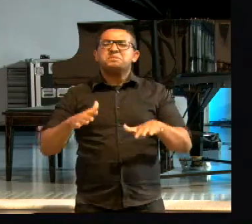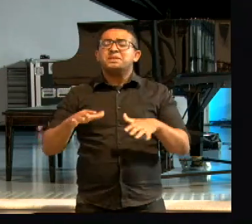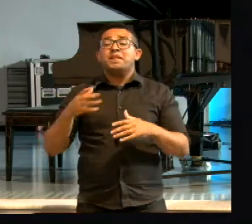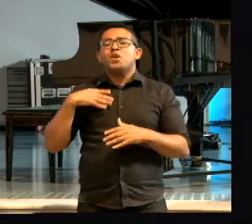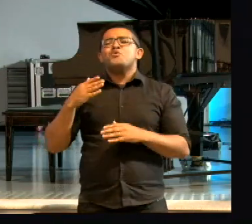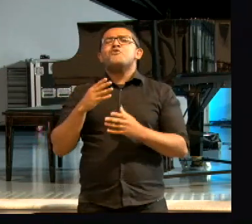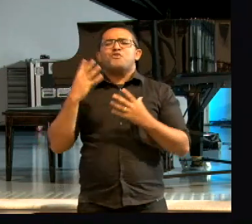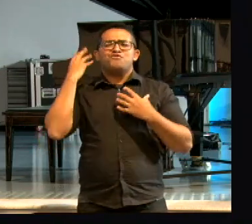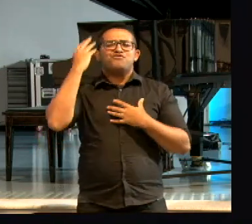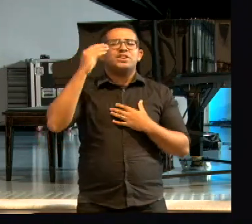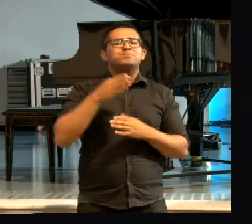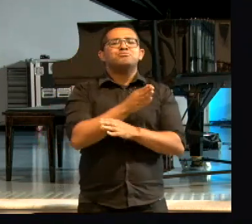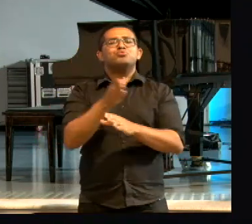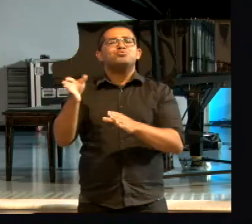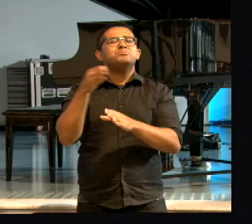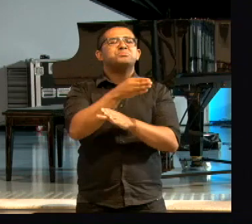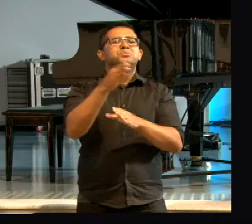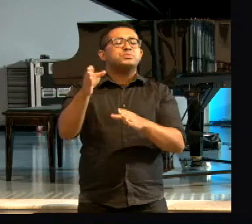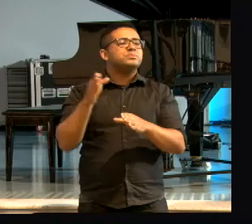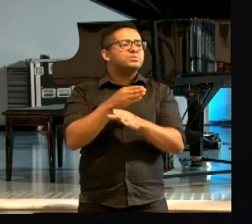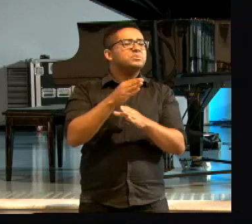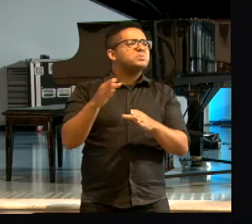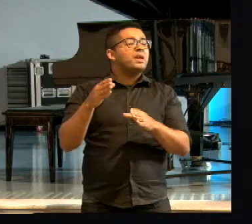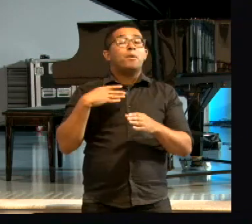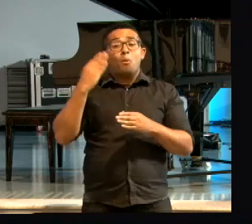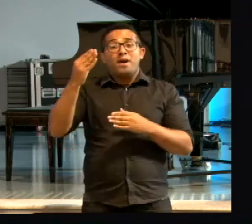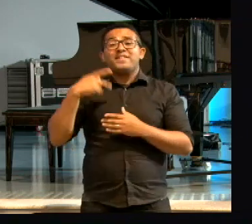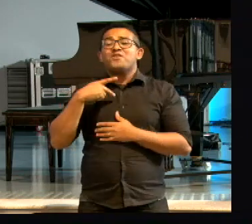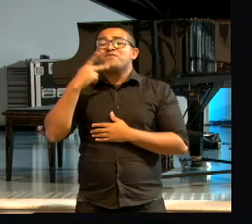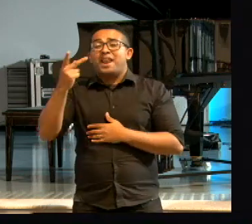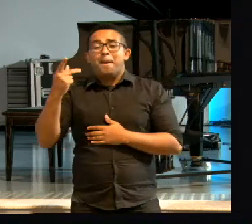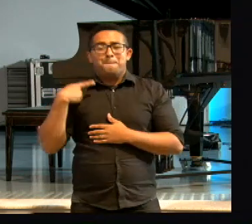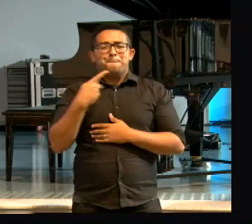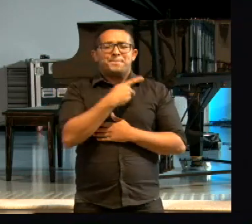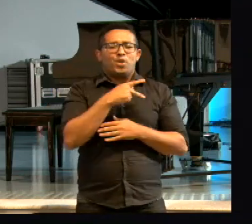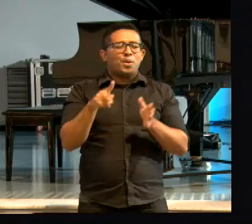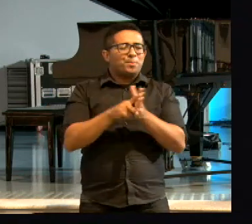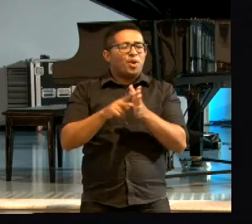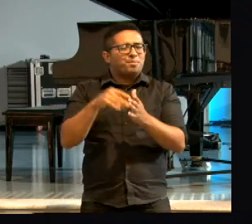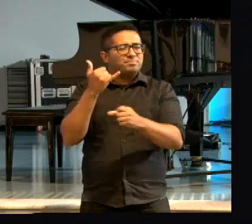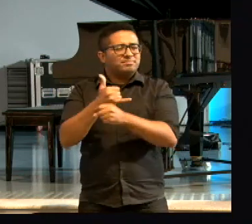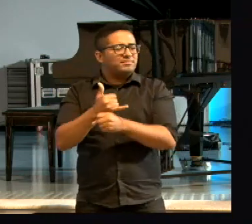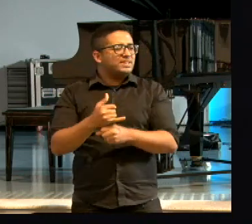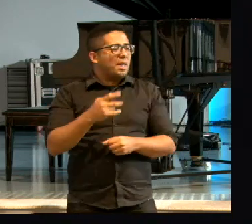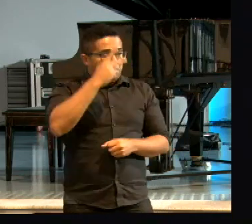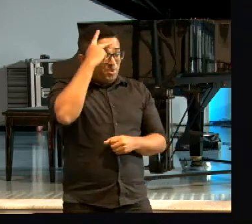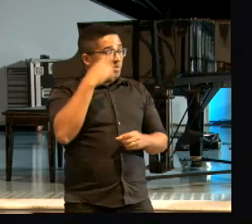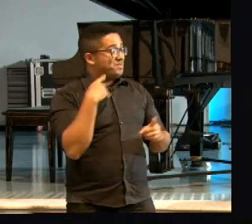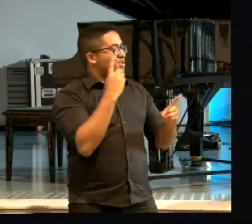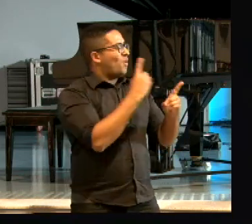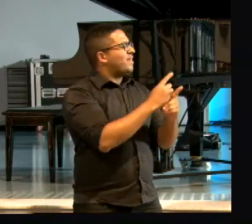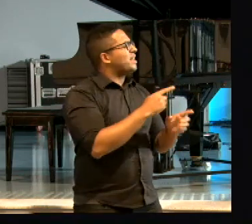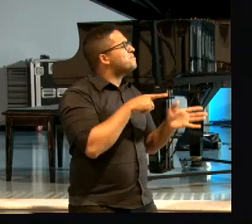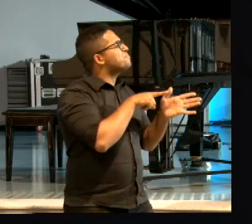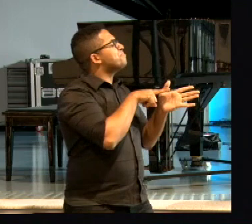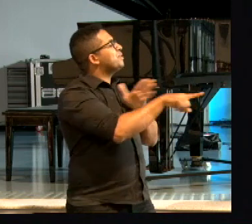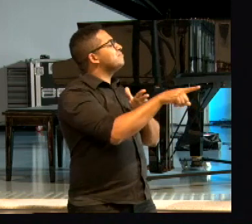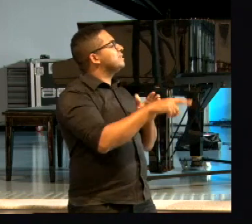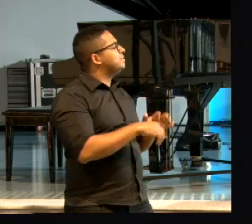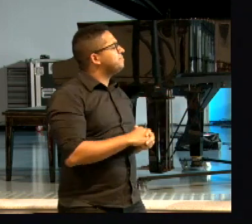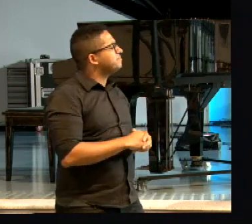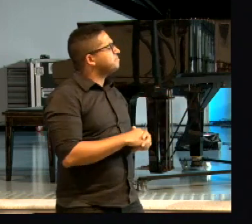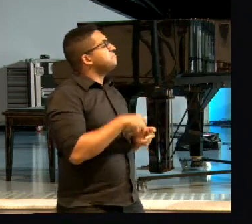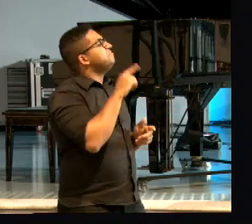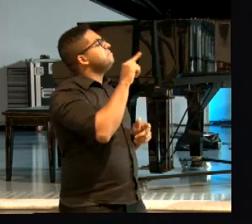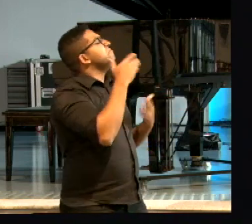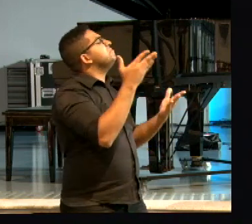andanças e viagens pregando por aí, especialmente quando vou falar pastores e líderes, é comum alguém me abordar e fazer a pergunta: